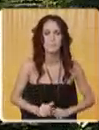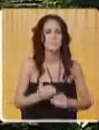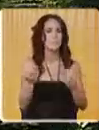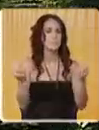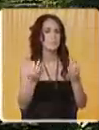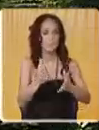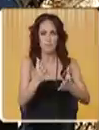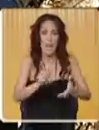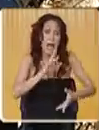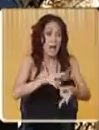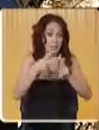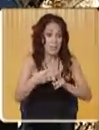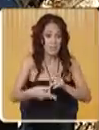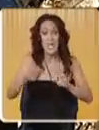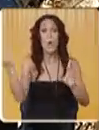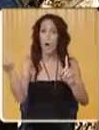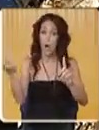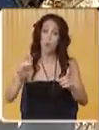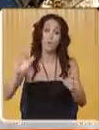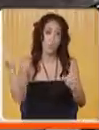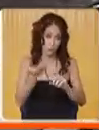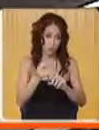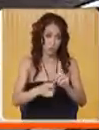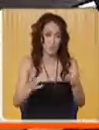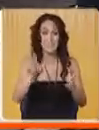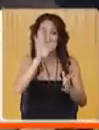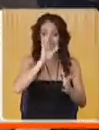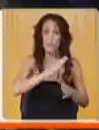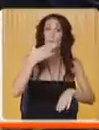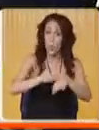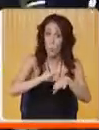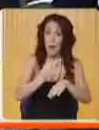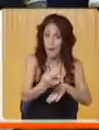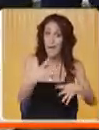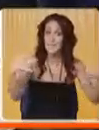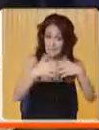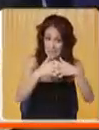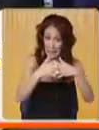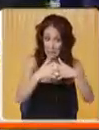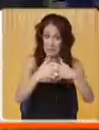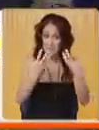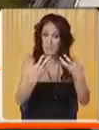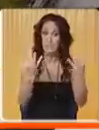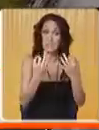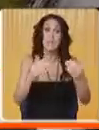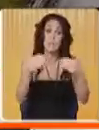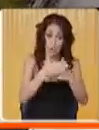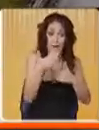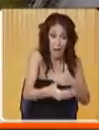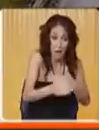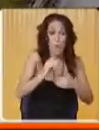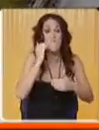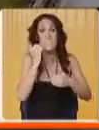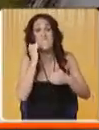É uma das alterações à lei penal e prevê que quem for considerado culpado de acidentes de viação de que resultem mortos ou